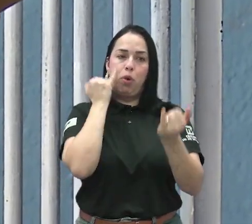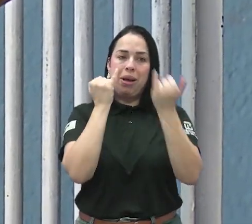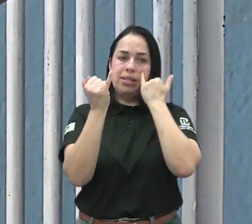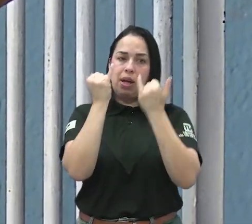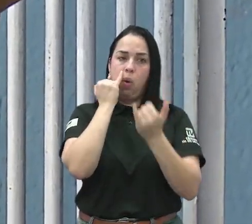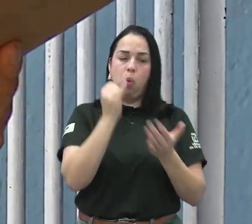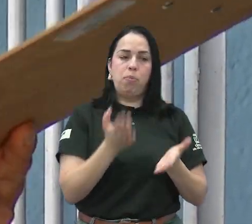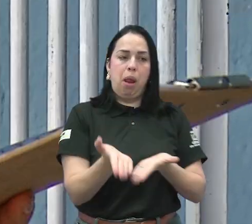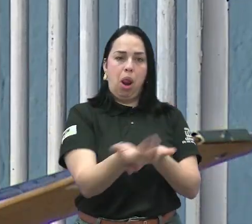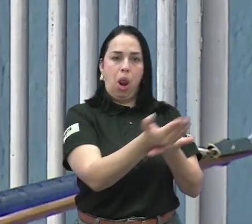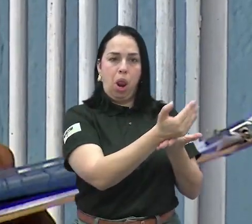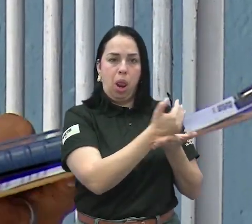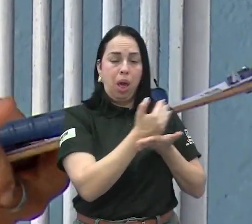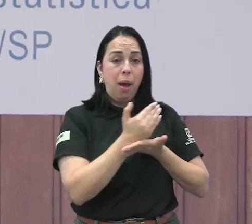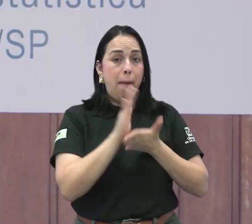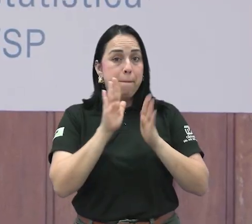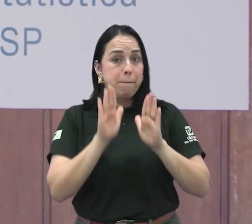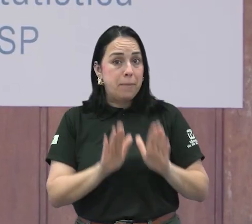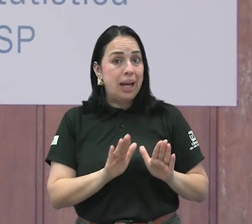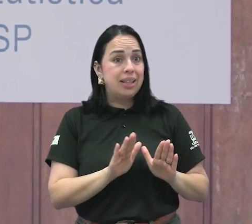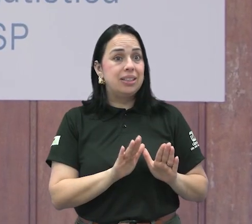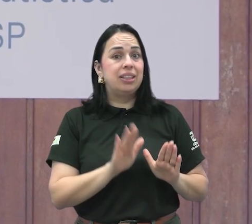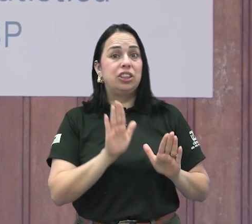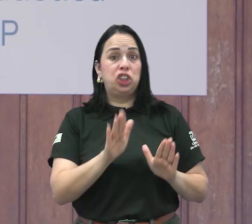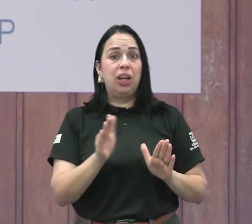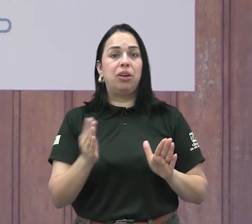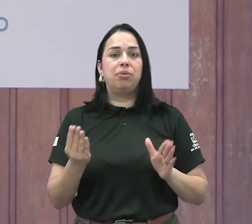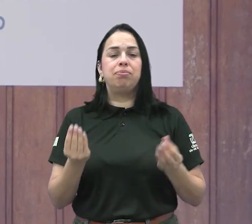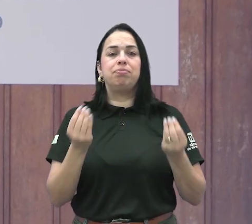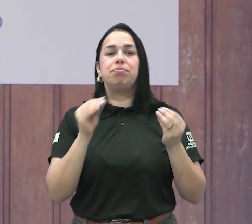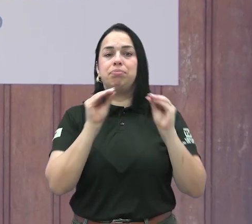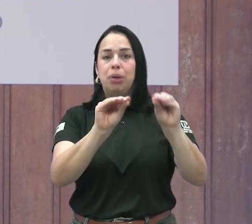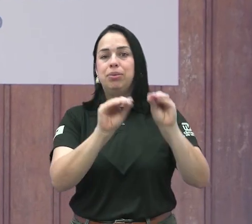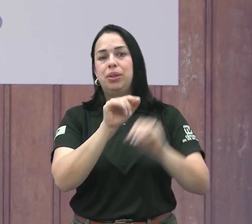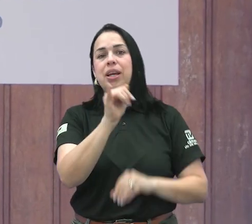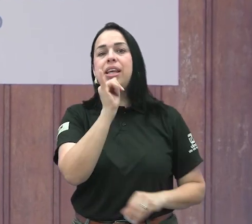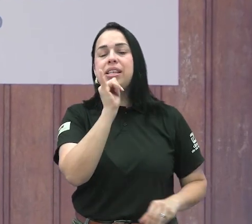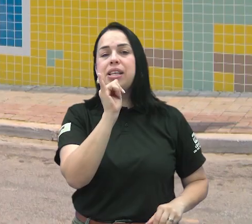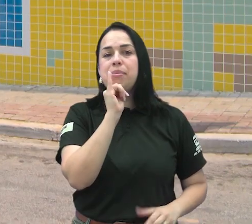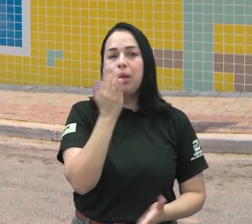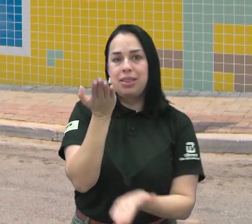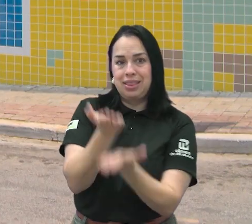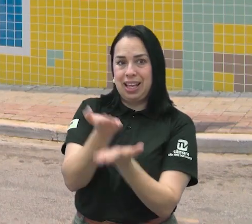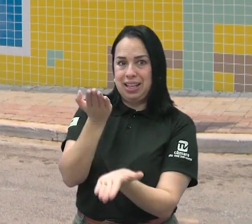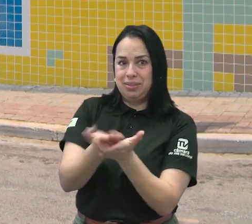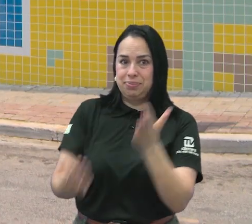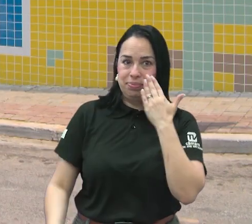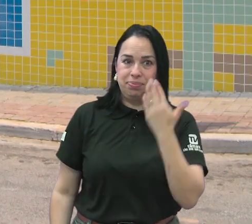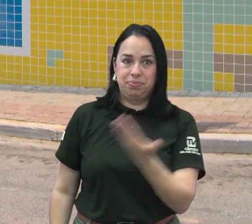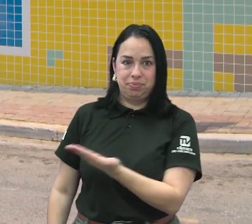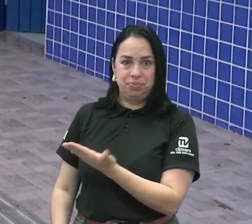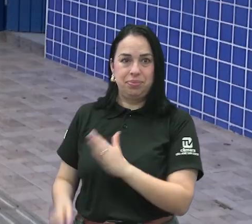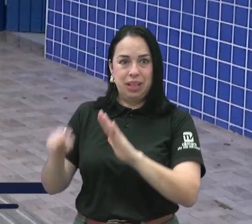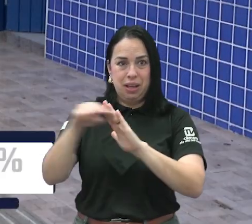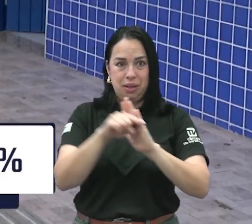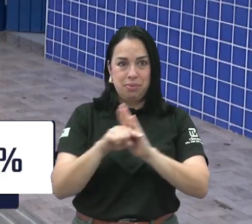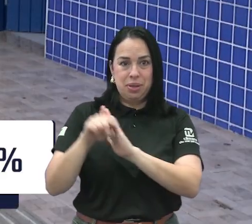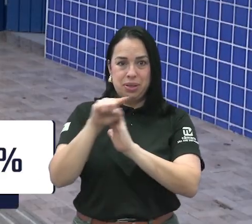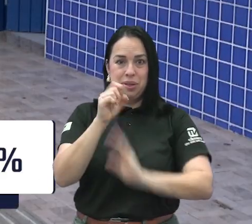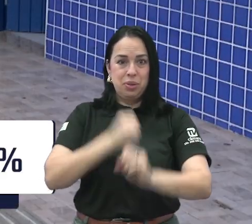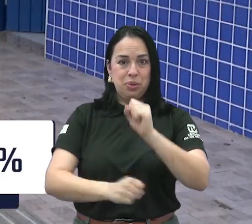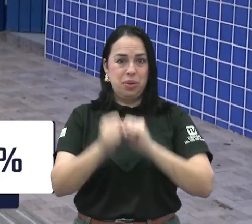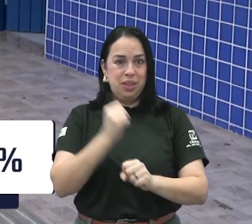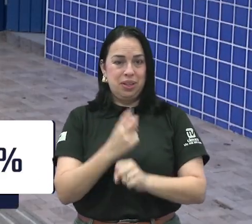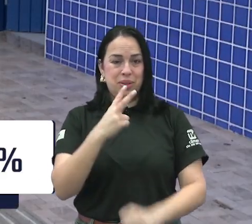serem disponibilizados pelo IBGE, mas alguns deles devem entrar na conta. Por exemplo, na educação, o censo